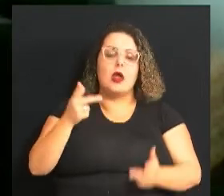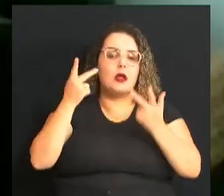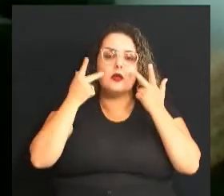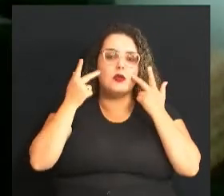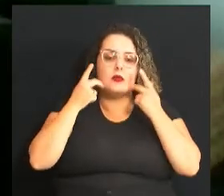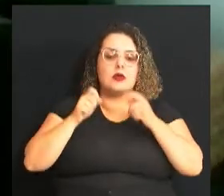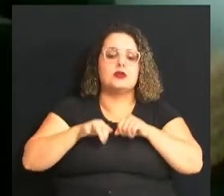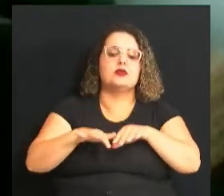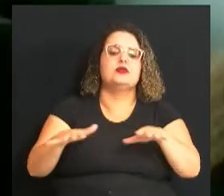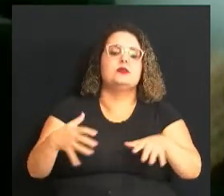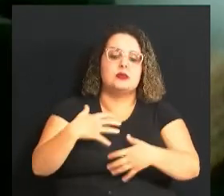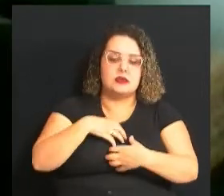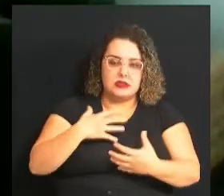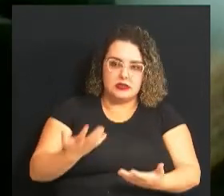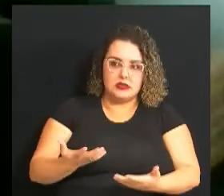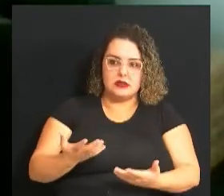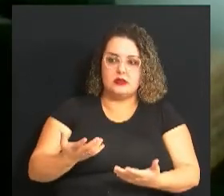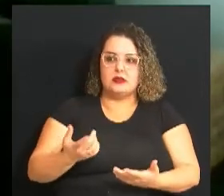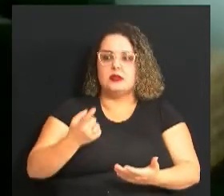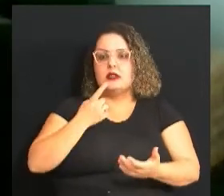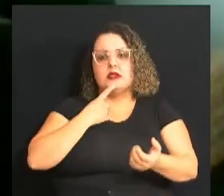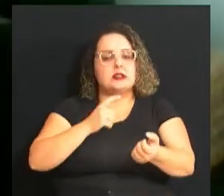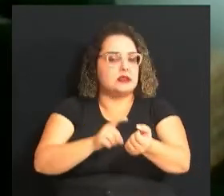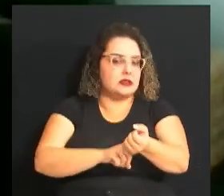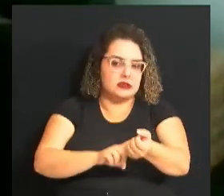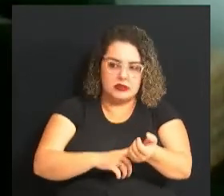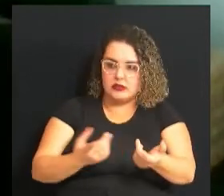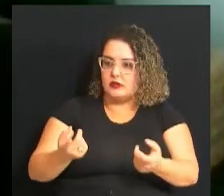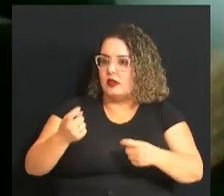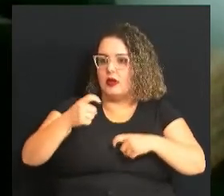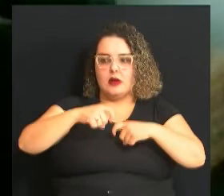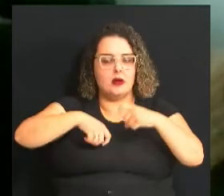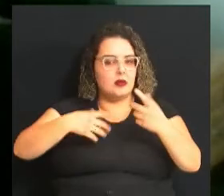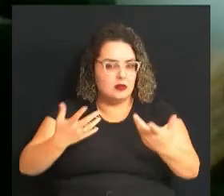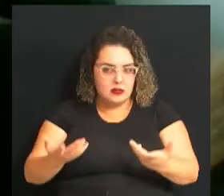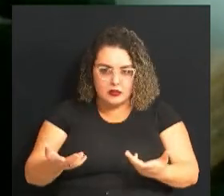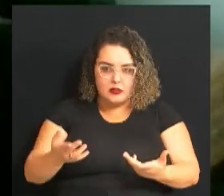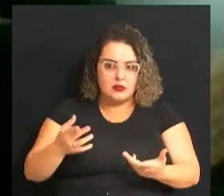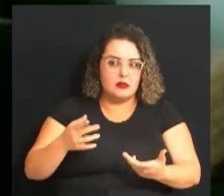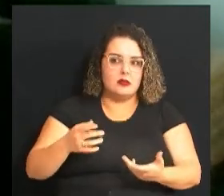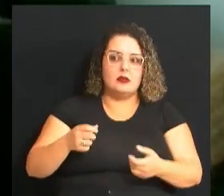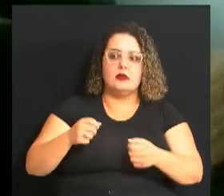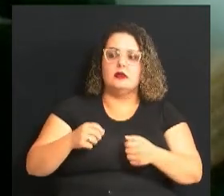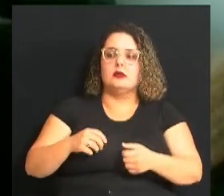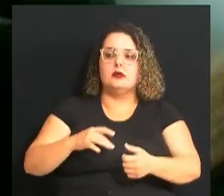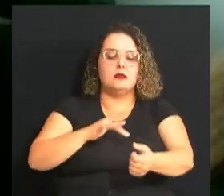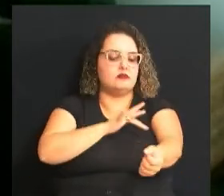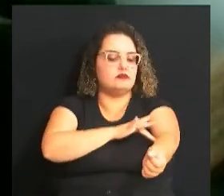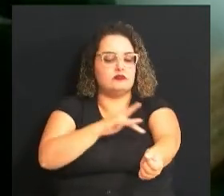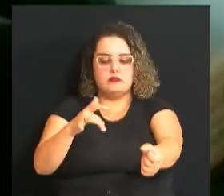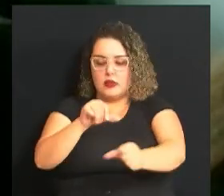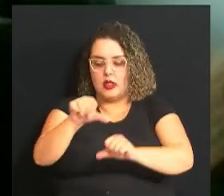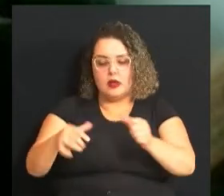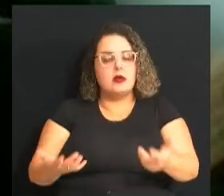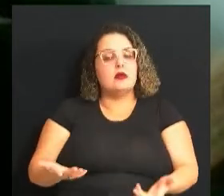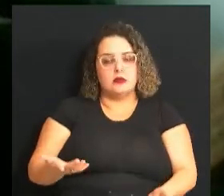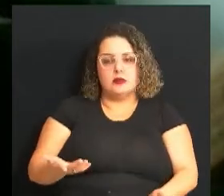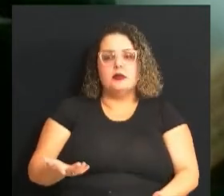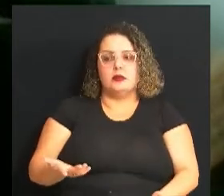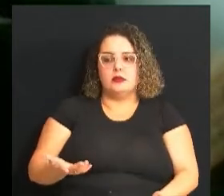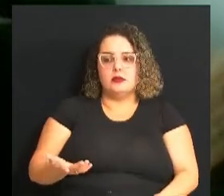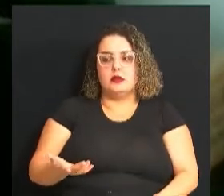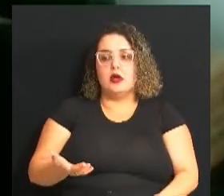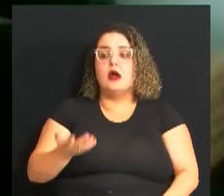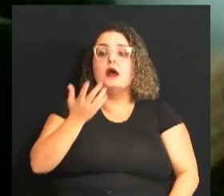maneira, mais por sangue, derivados, relação sexual, transfusões. Então, a criança, na verdade,